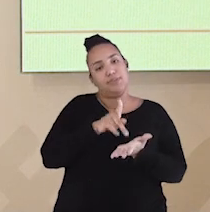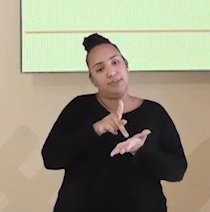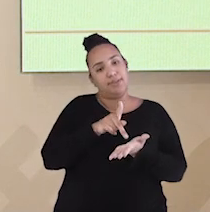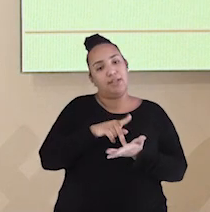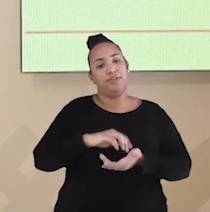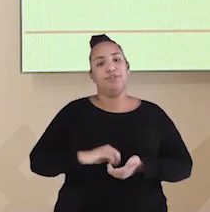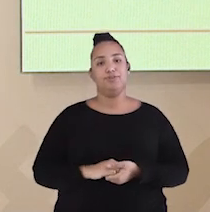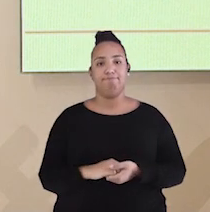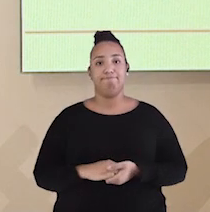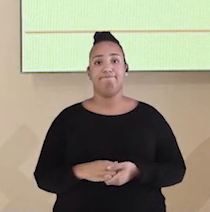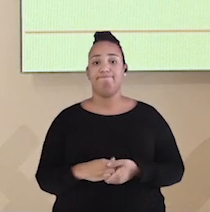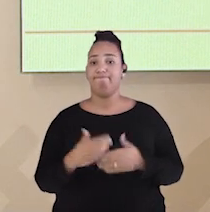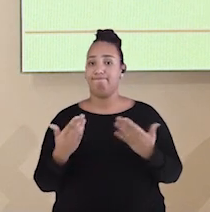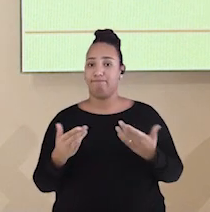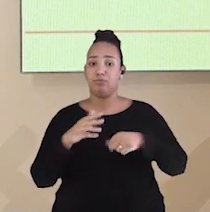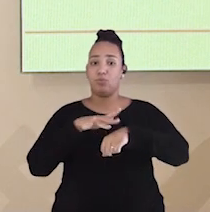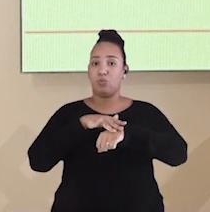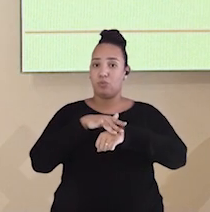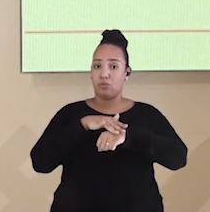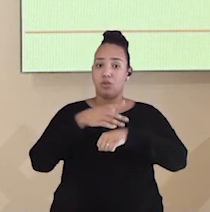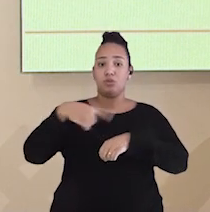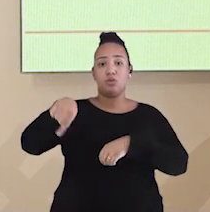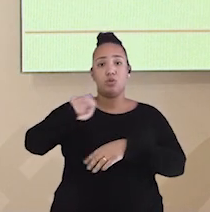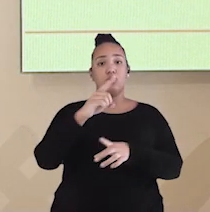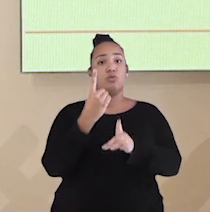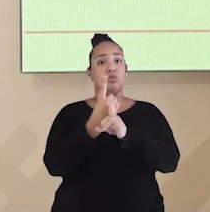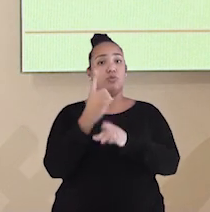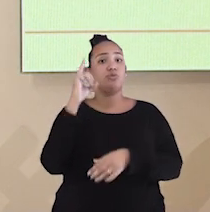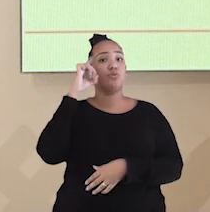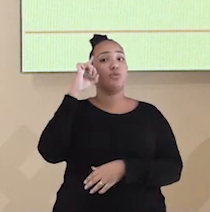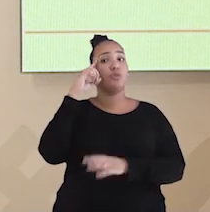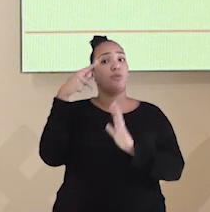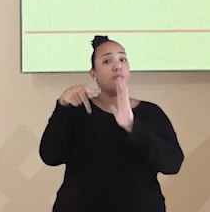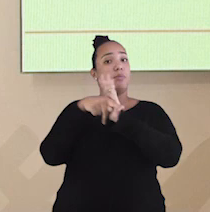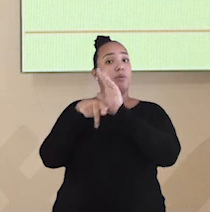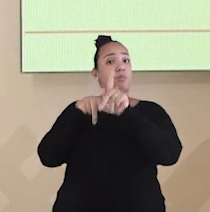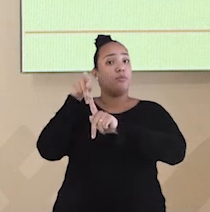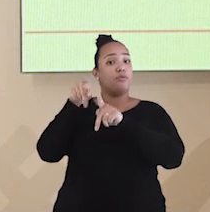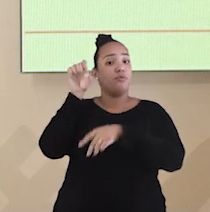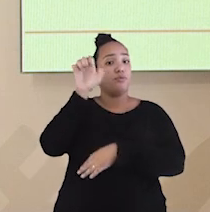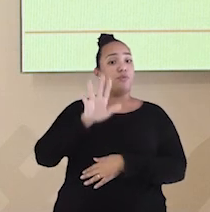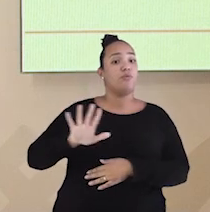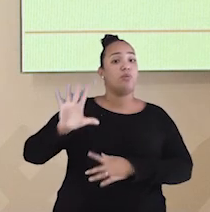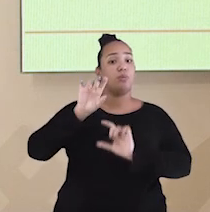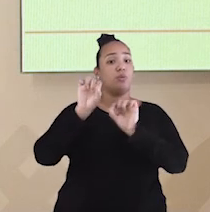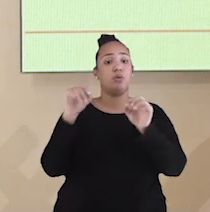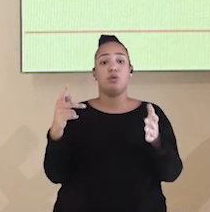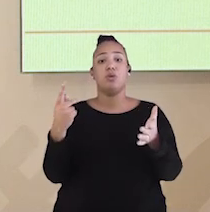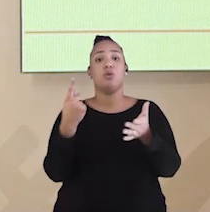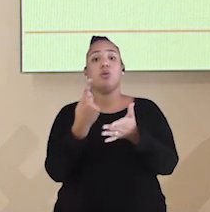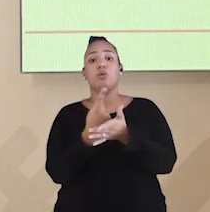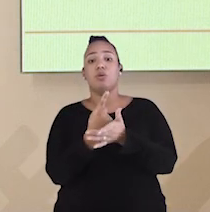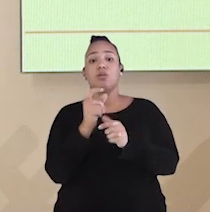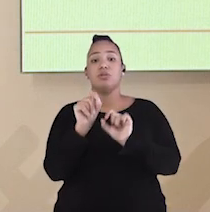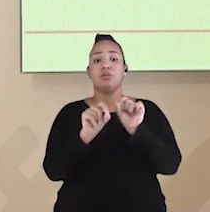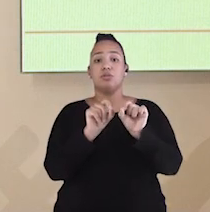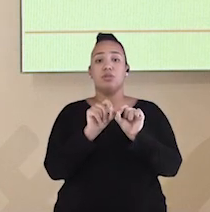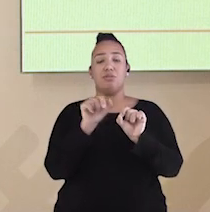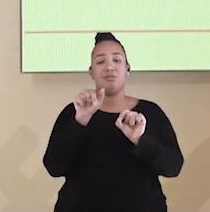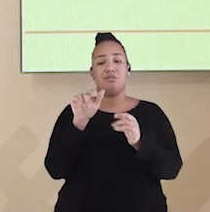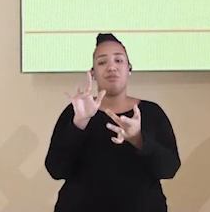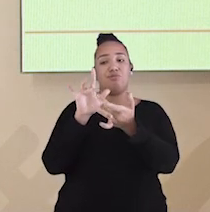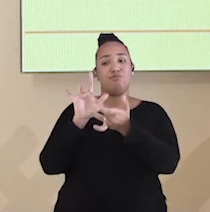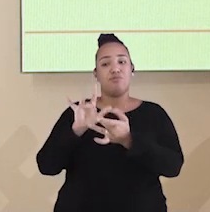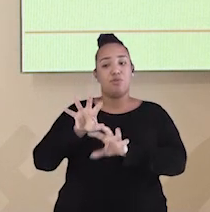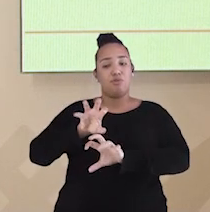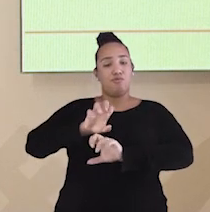Infelizmente verdadeiro. Essas doenças estavam presentes no dia a dia do europeu, fazendo com que eles desenvolvessem anticorpos.